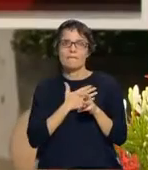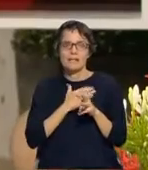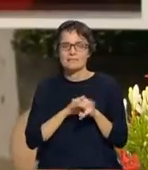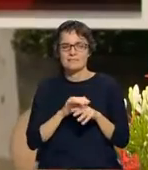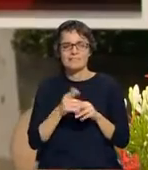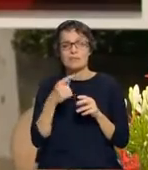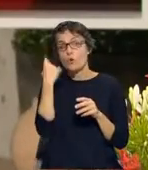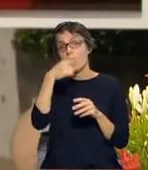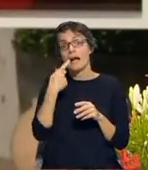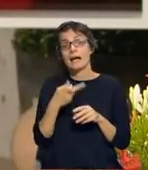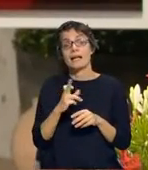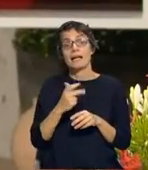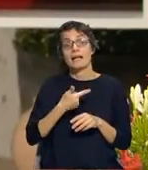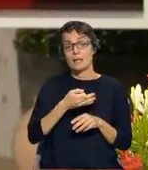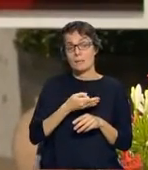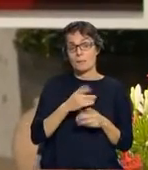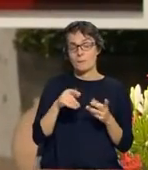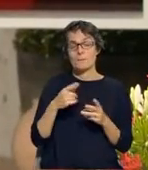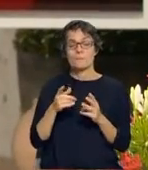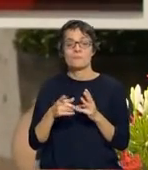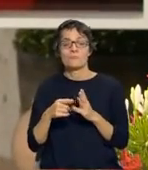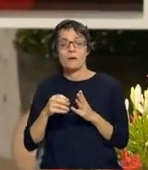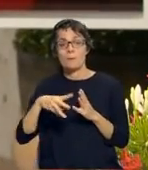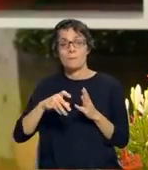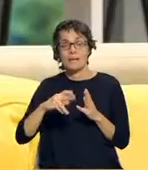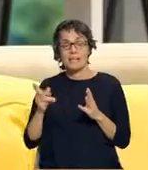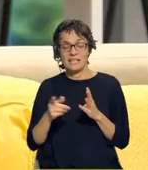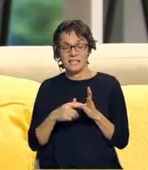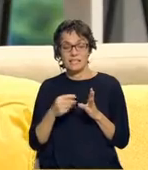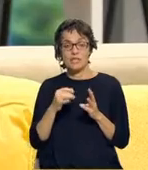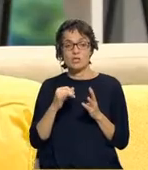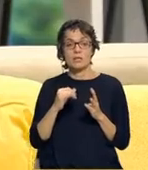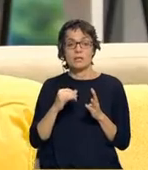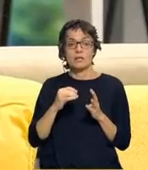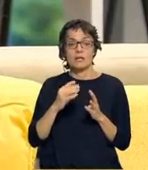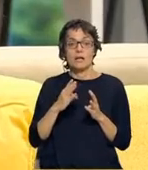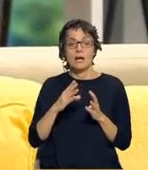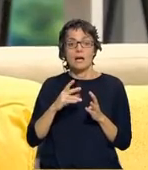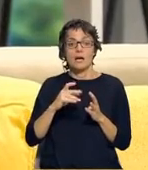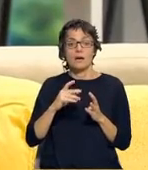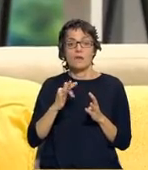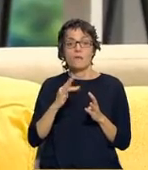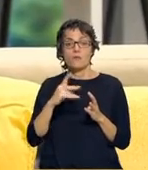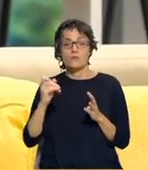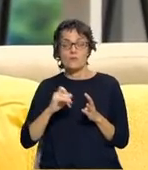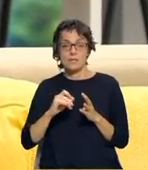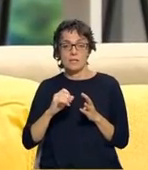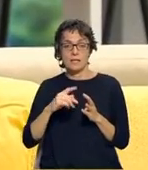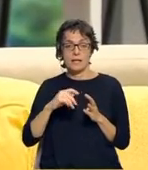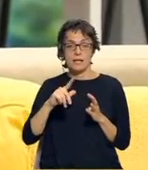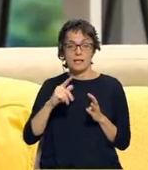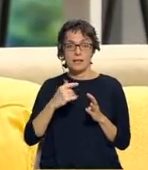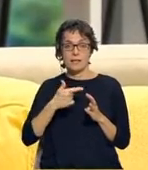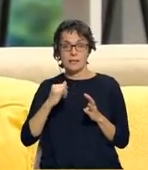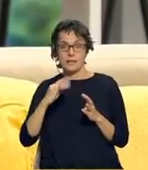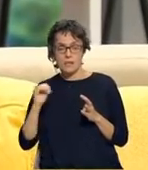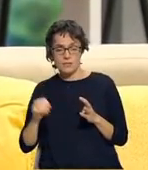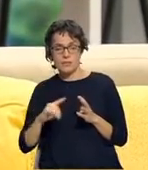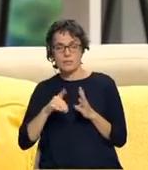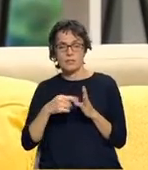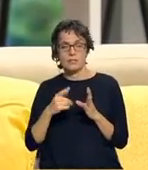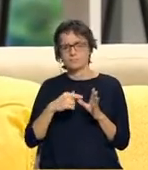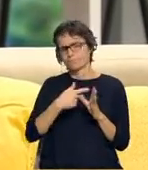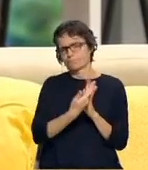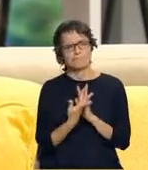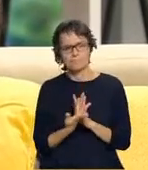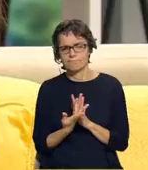RTP, Martins, não é? Também. Ora bem. O Sr. Engenheiro Alexandre Fonseca da Altice, o Dr. Guilherme Oliveira Martins. Sim, claro. Pessoas